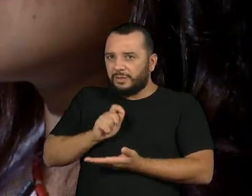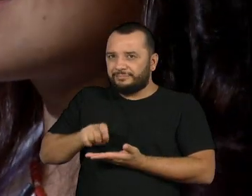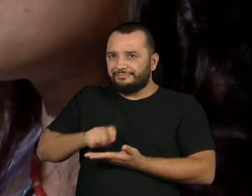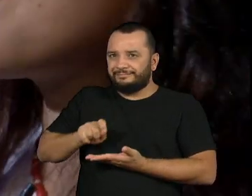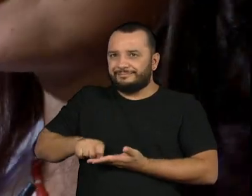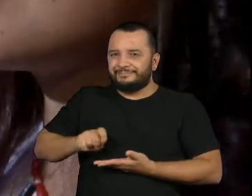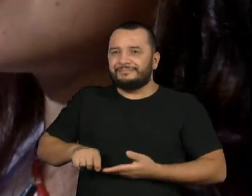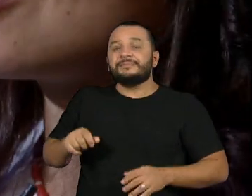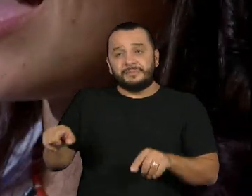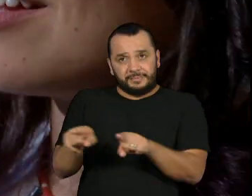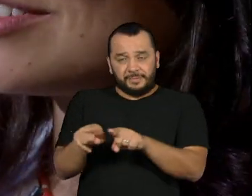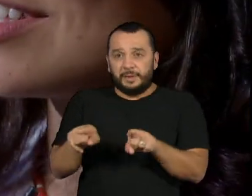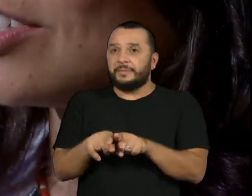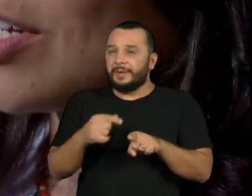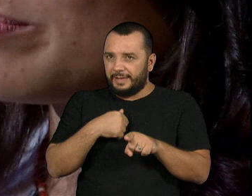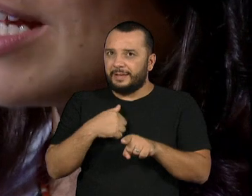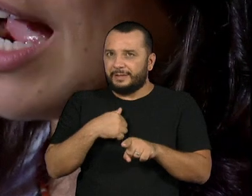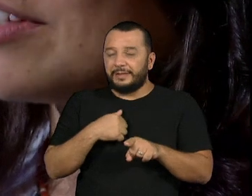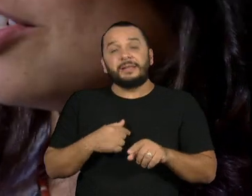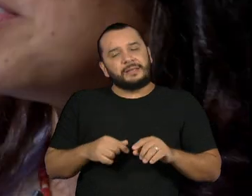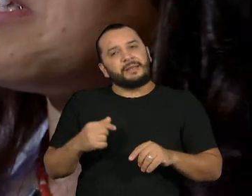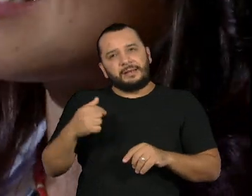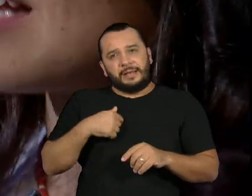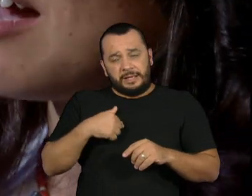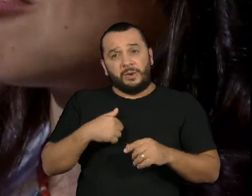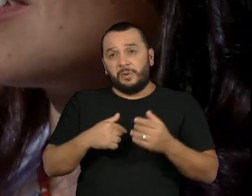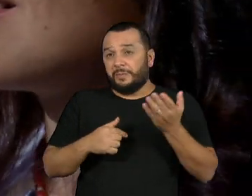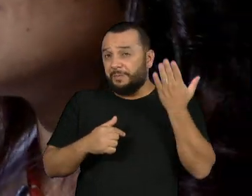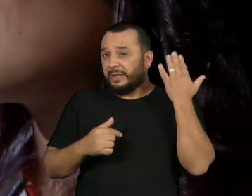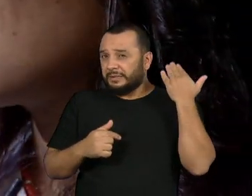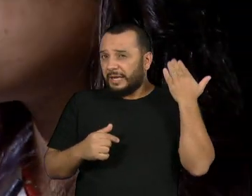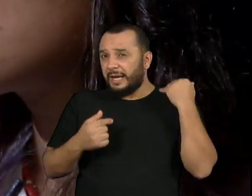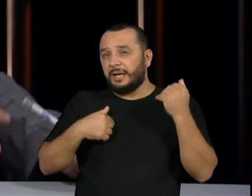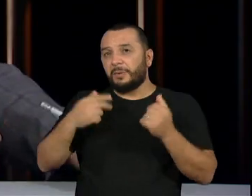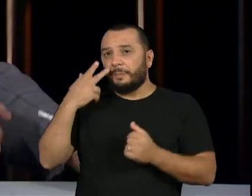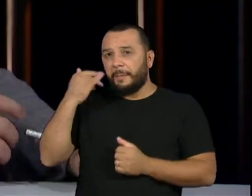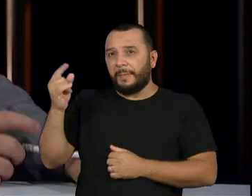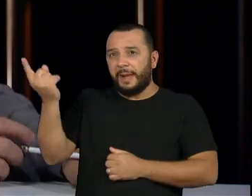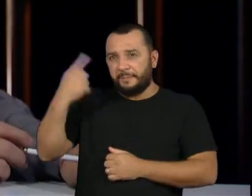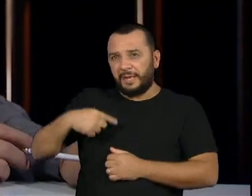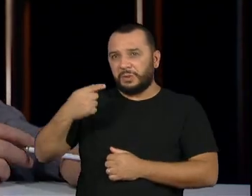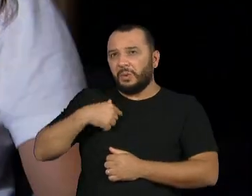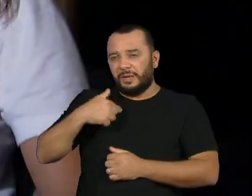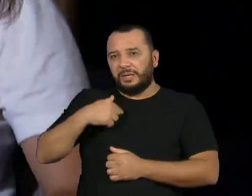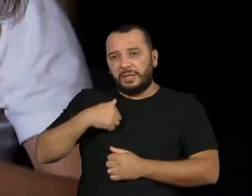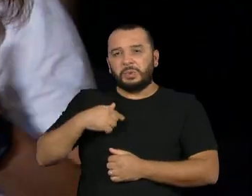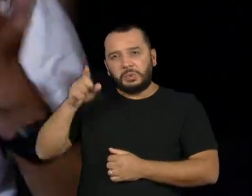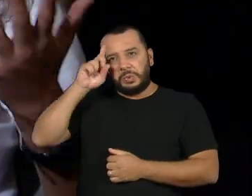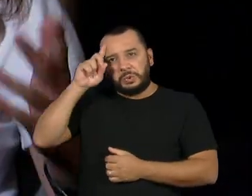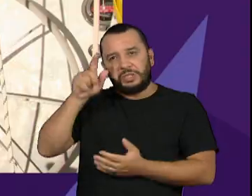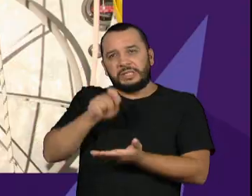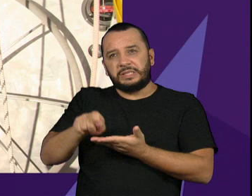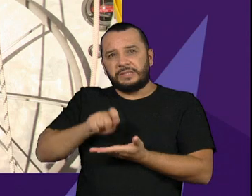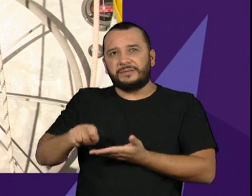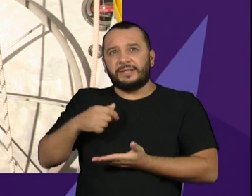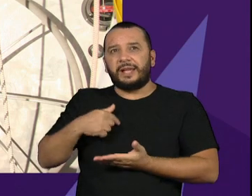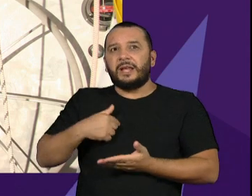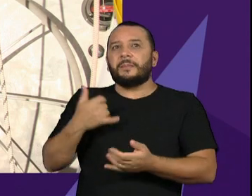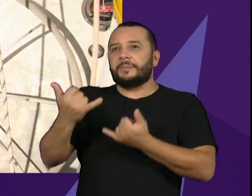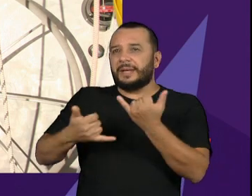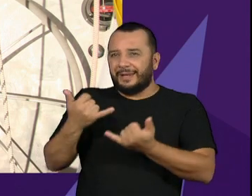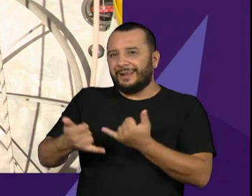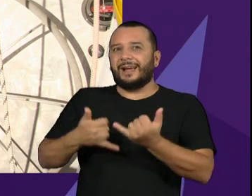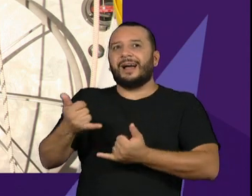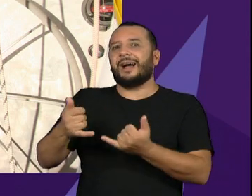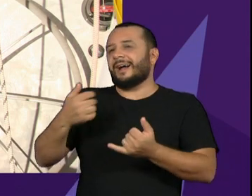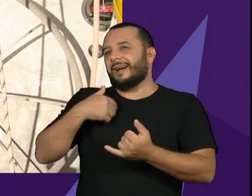era escrevedoras de diários. A gente era obrigada, a gente detestava, porque acho que a gente queria brincar lá fora, ver os pinguins, as